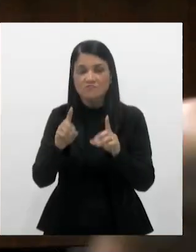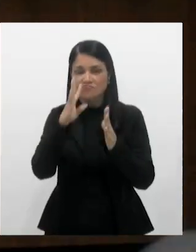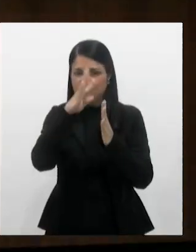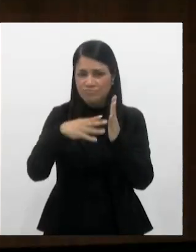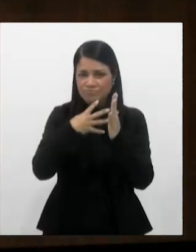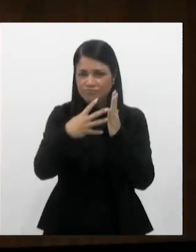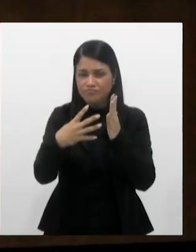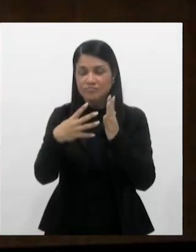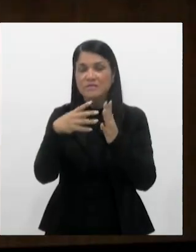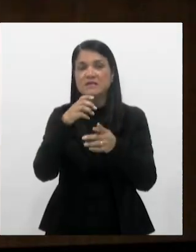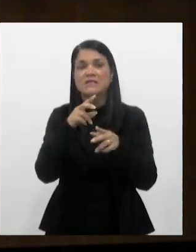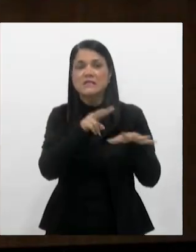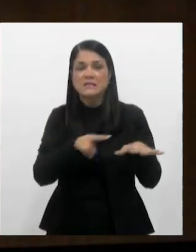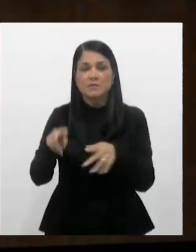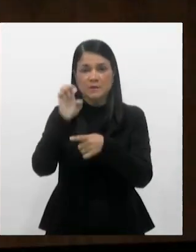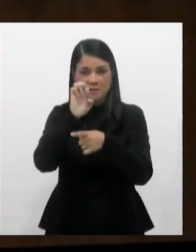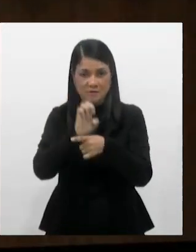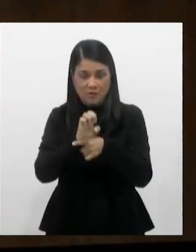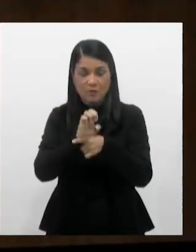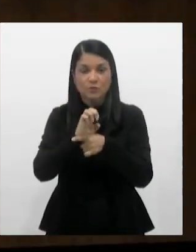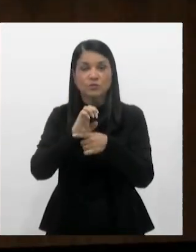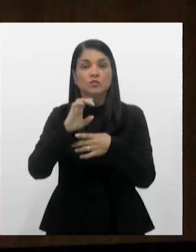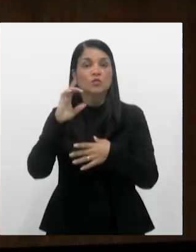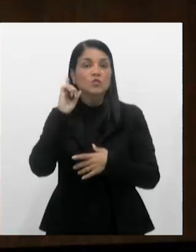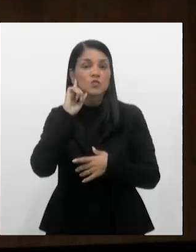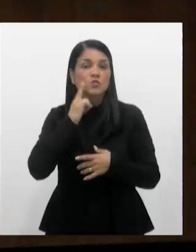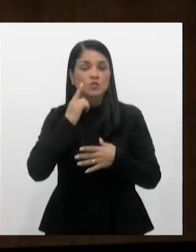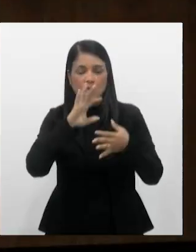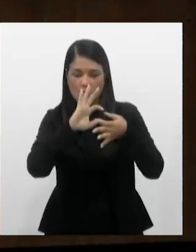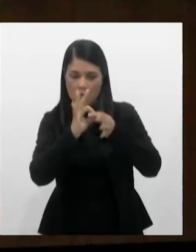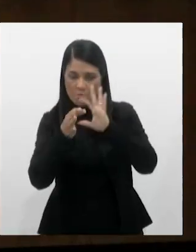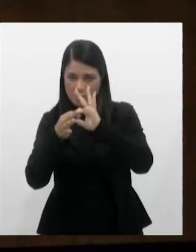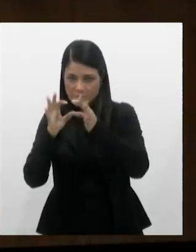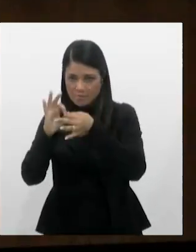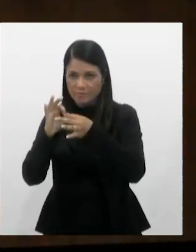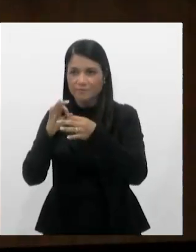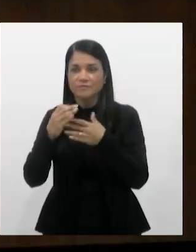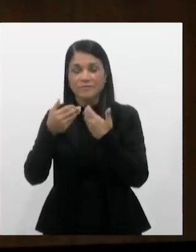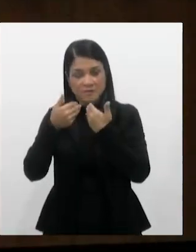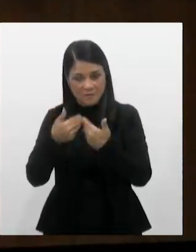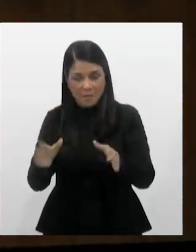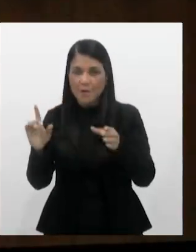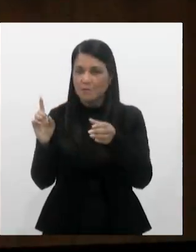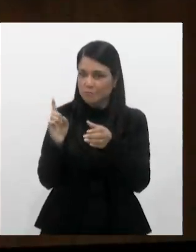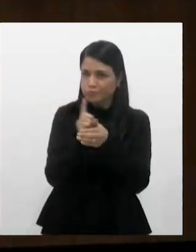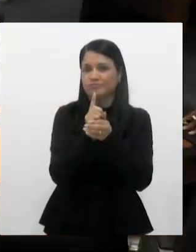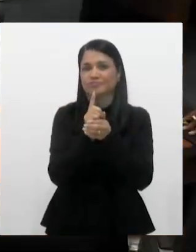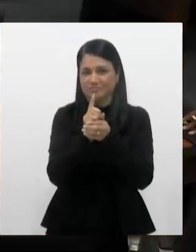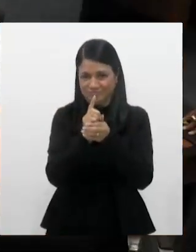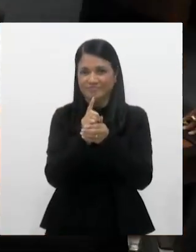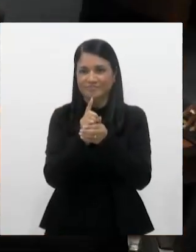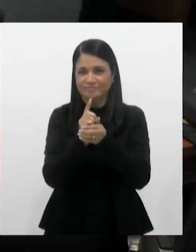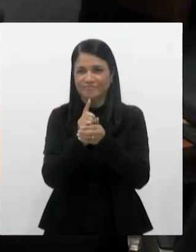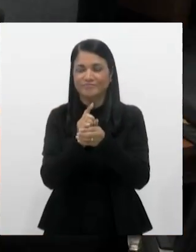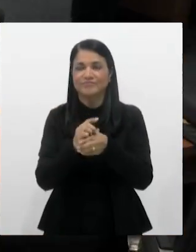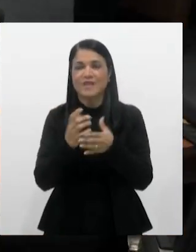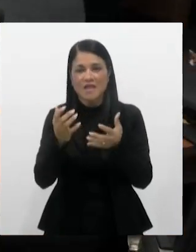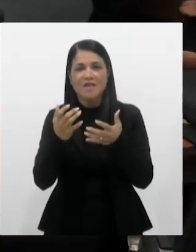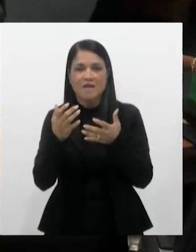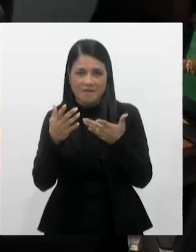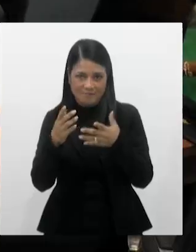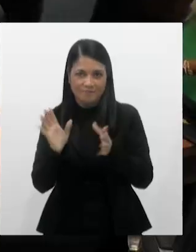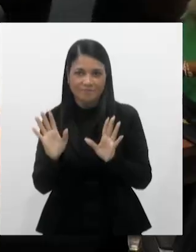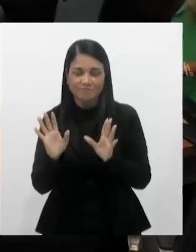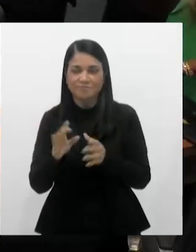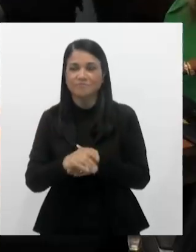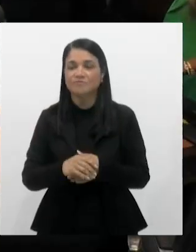a Semana Estadual das Surdo-Olimpíadas. Muito obrigado, deputados, e está aberta a coautoria. Pedir a coautoria,